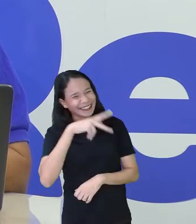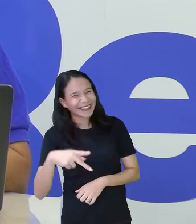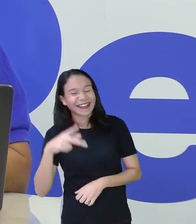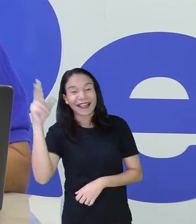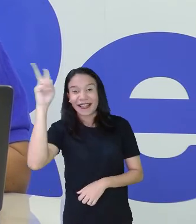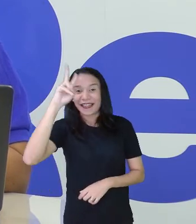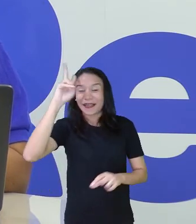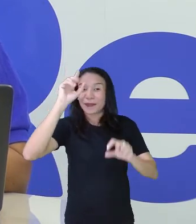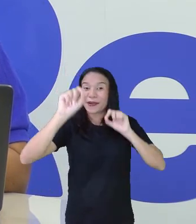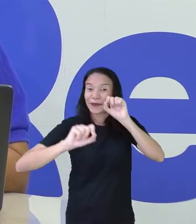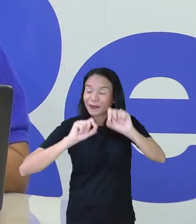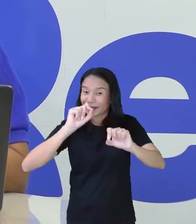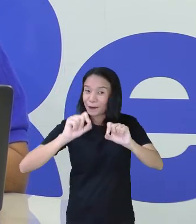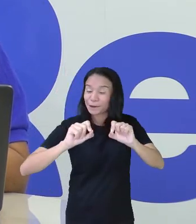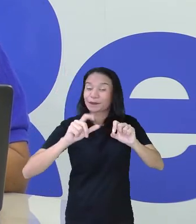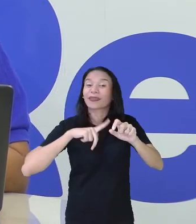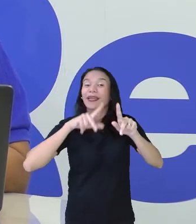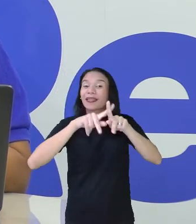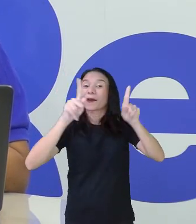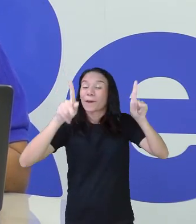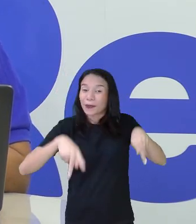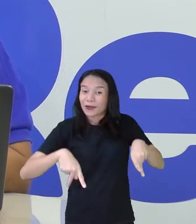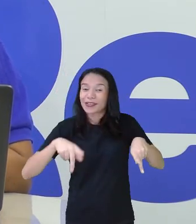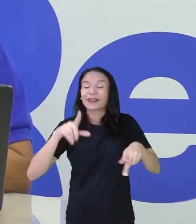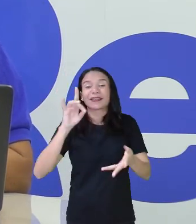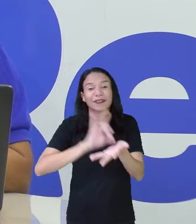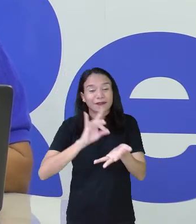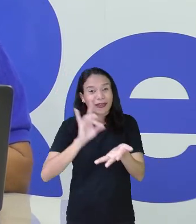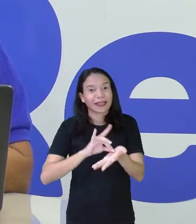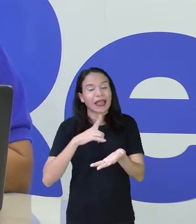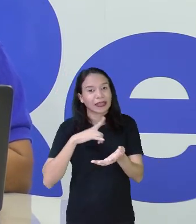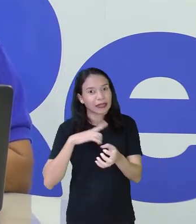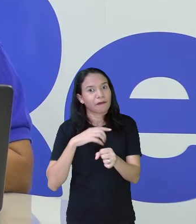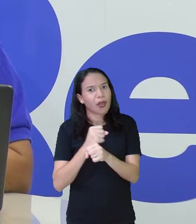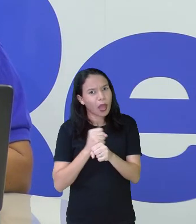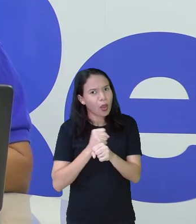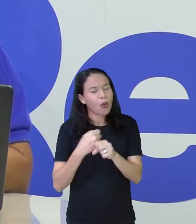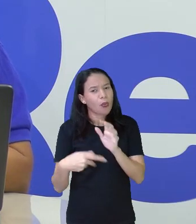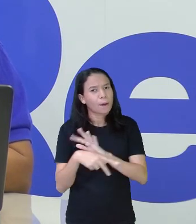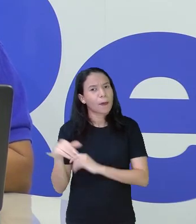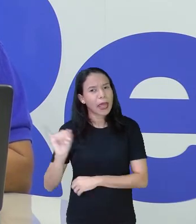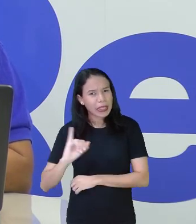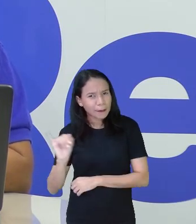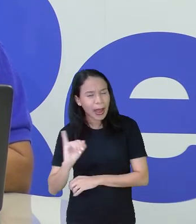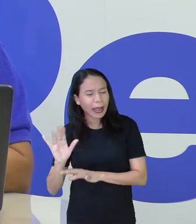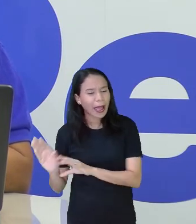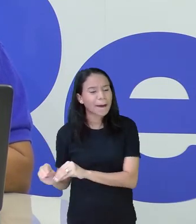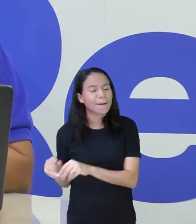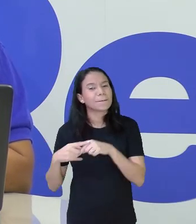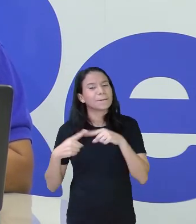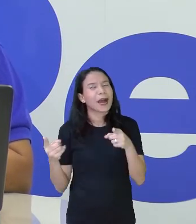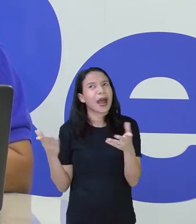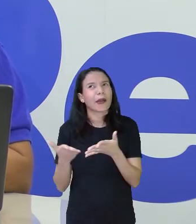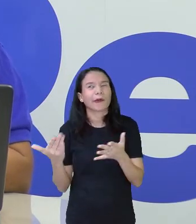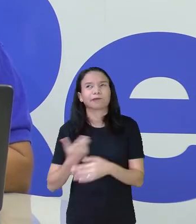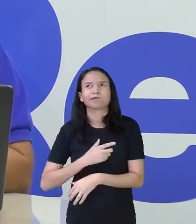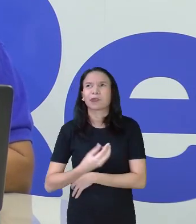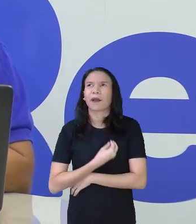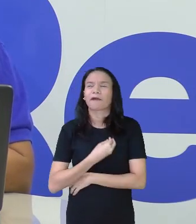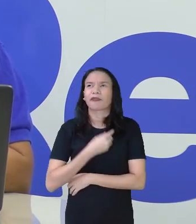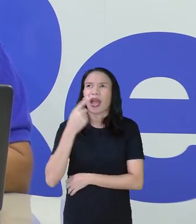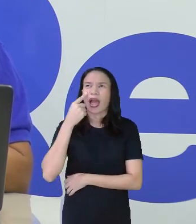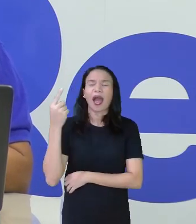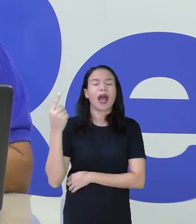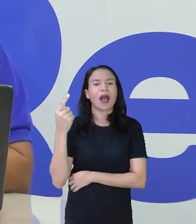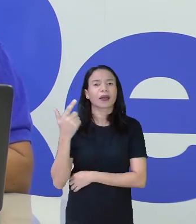só lembrando a questão do projeto Peixe Boi, ele realmente passou um bom tempo em Itamaracá, mas ultimamente eu acho que não está mais lá, pois